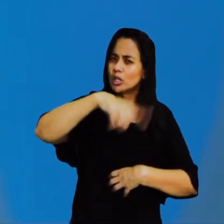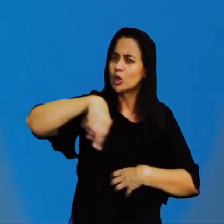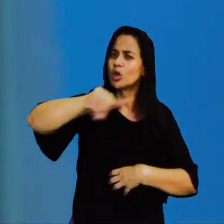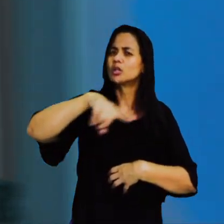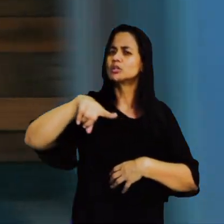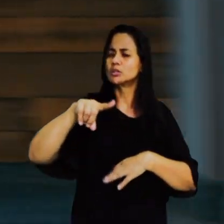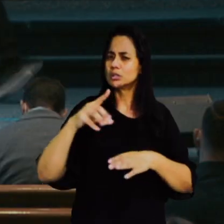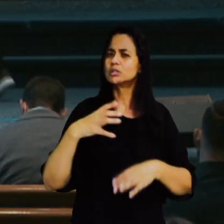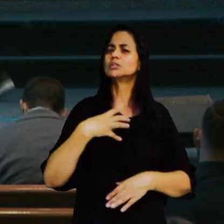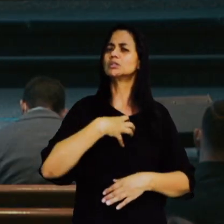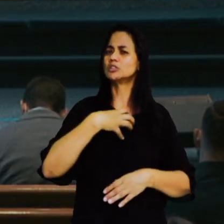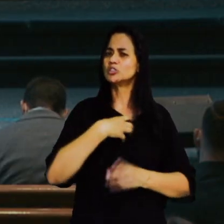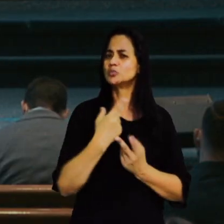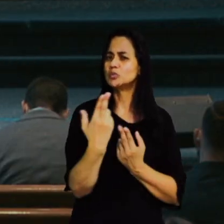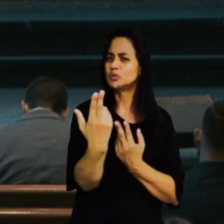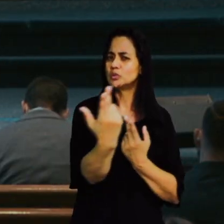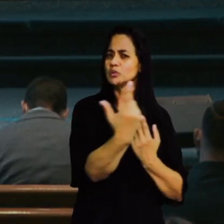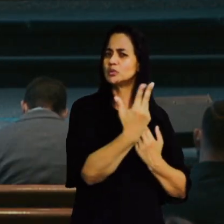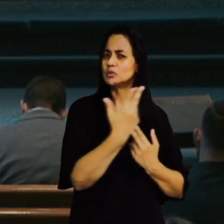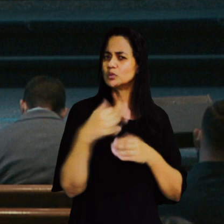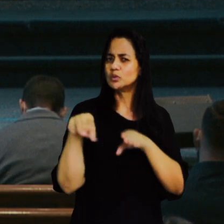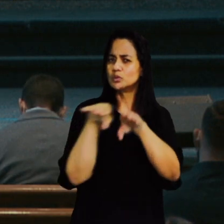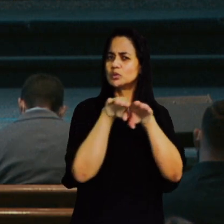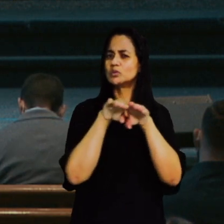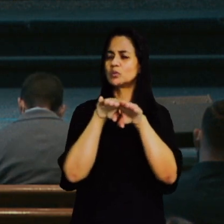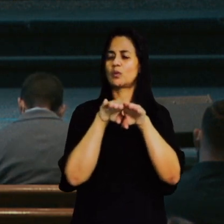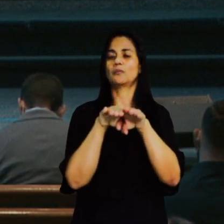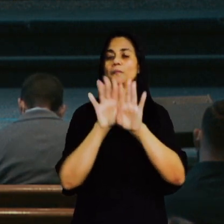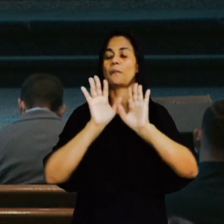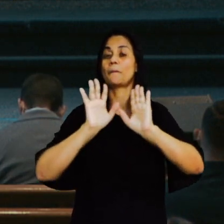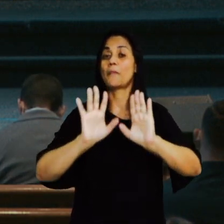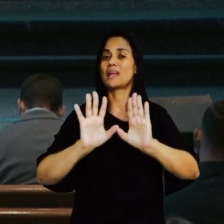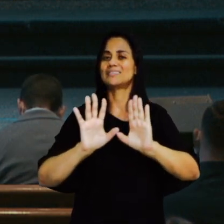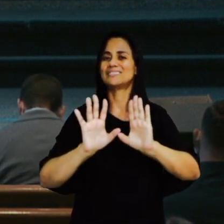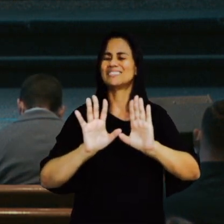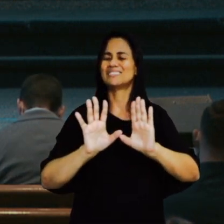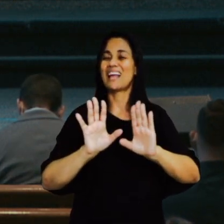Agora, presta atenção, quando eu tenho este sentimento,